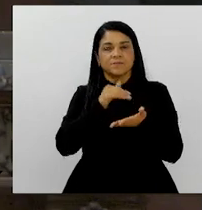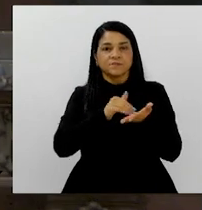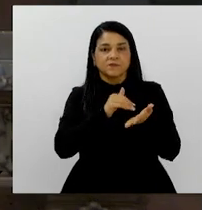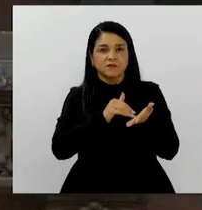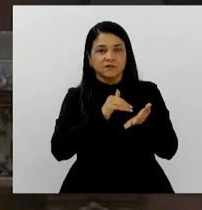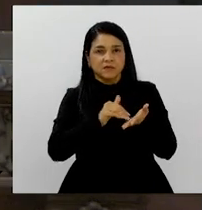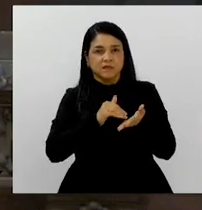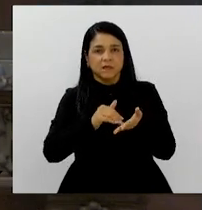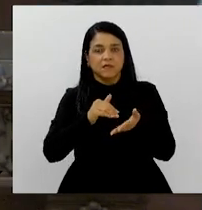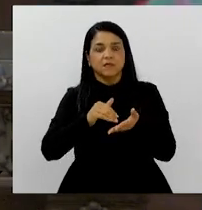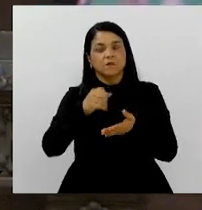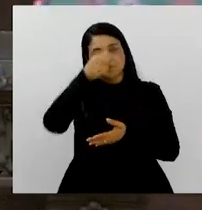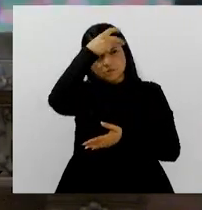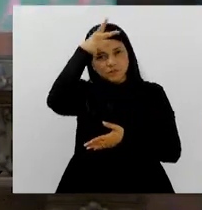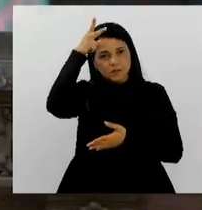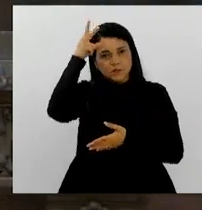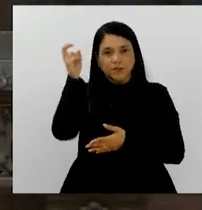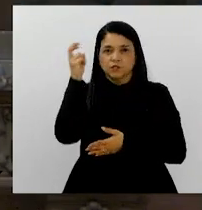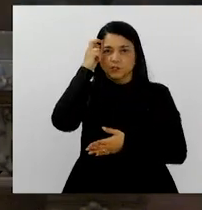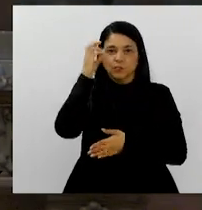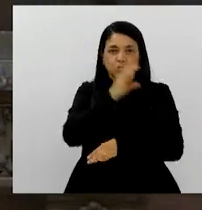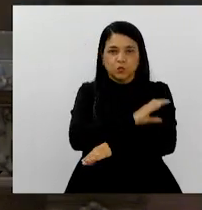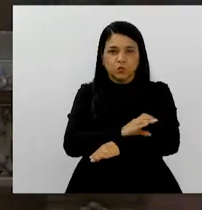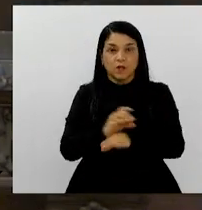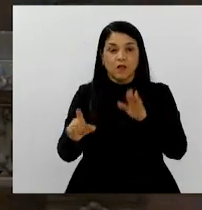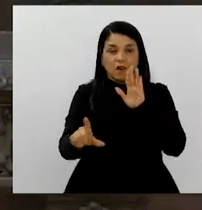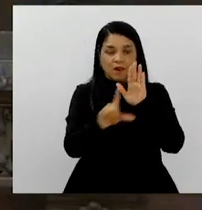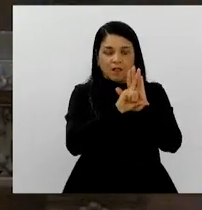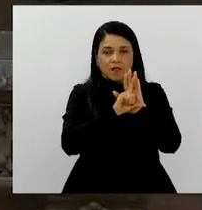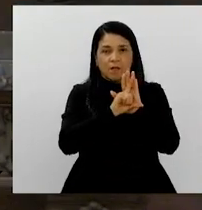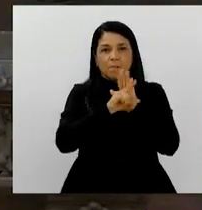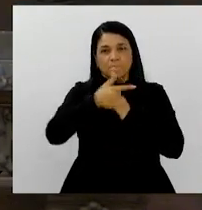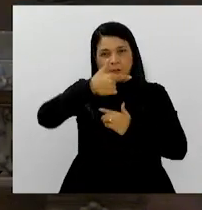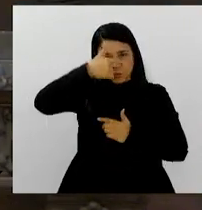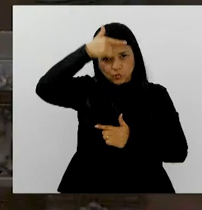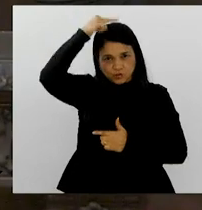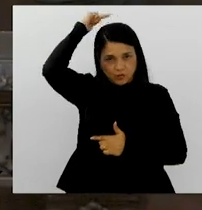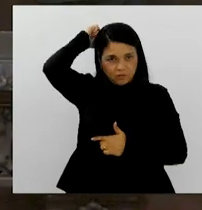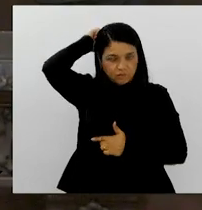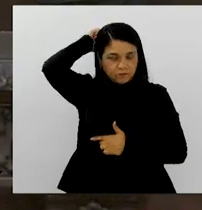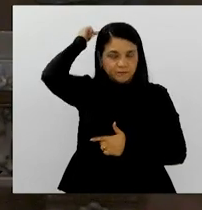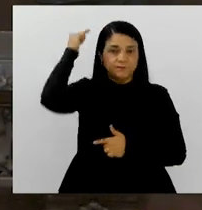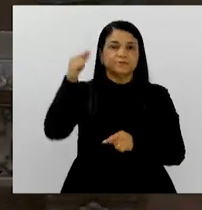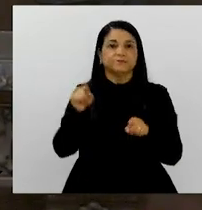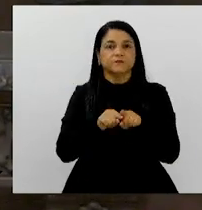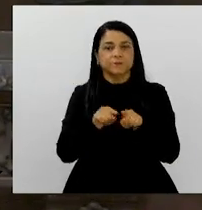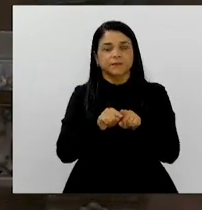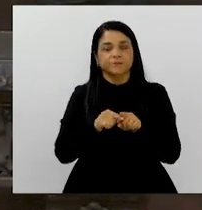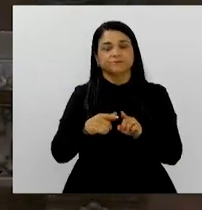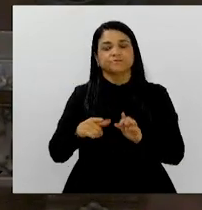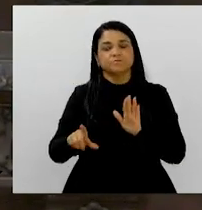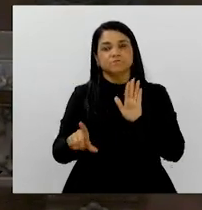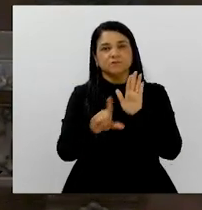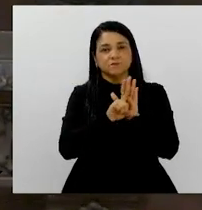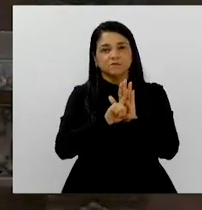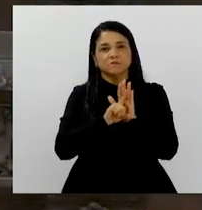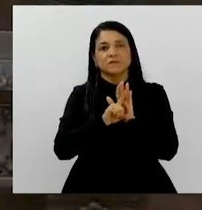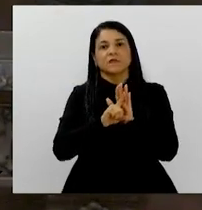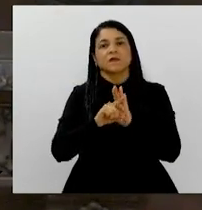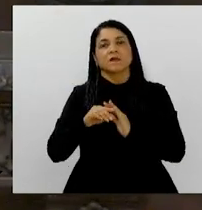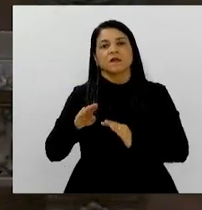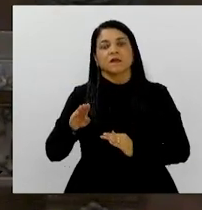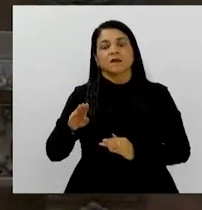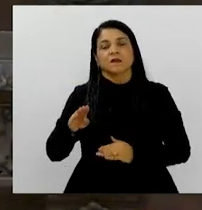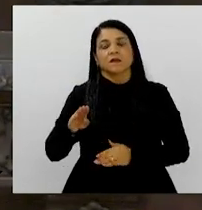cultura através da Lei Paulo Gustavo e também da Lei Aldir Blanc. Tivemos a oportunidade de